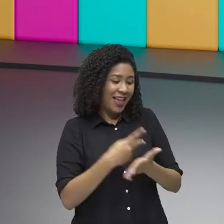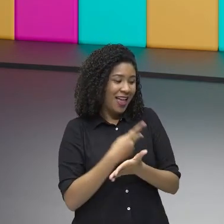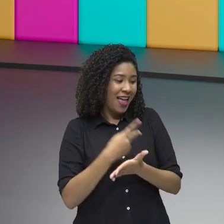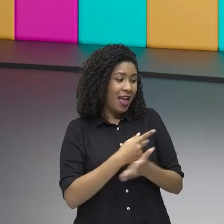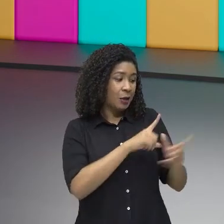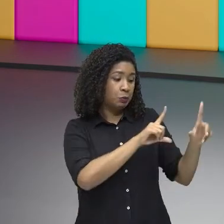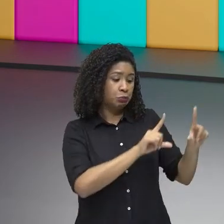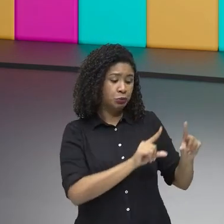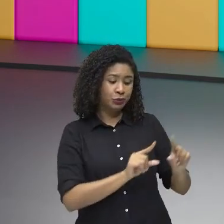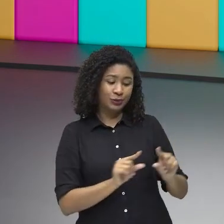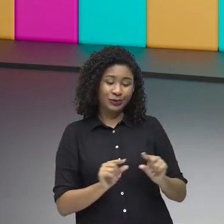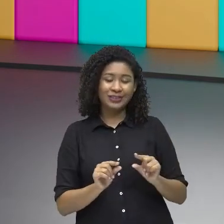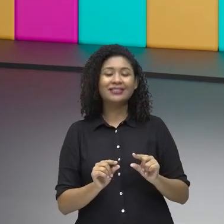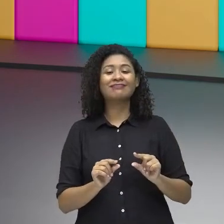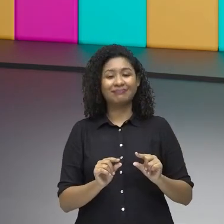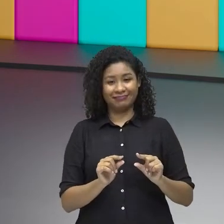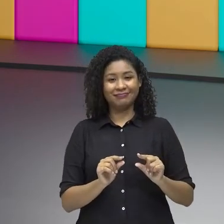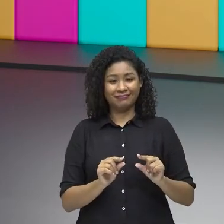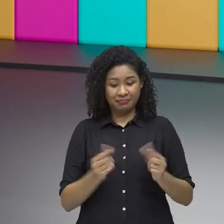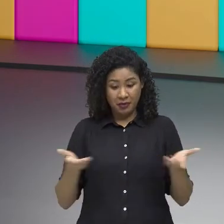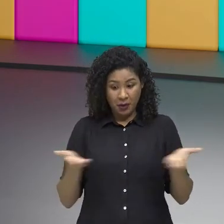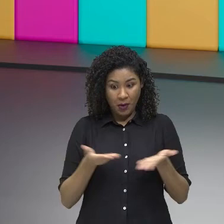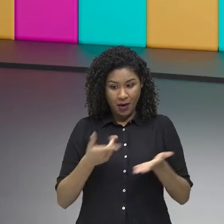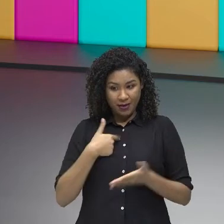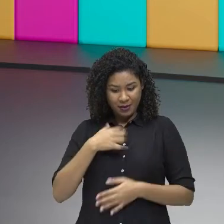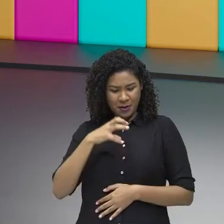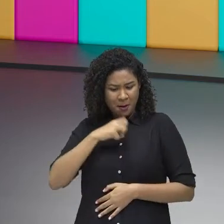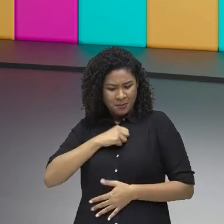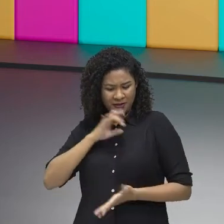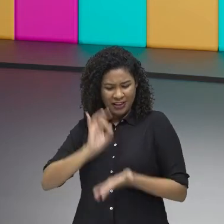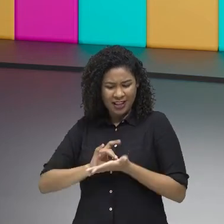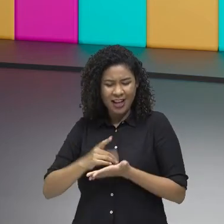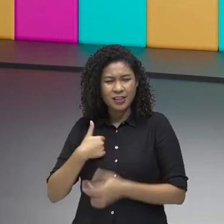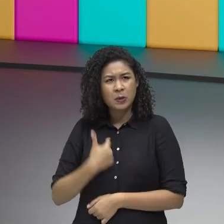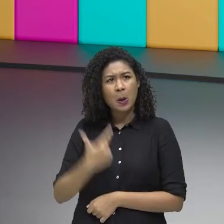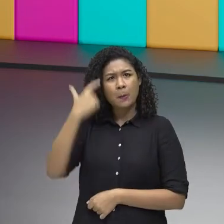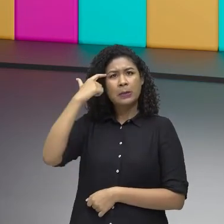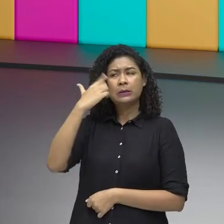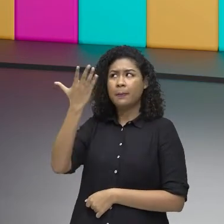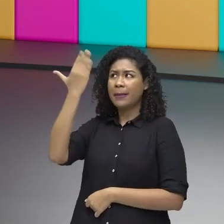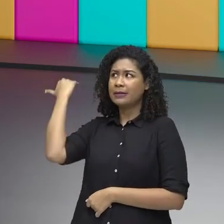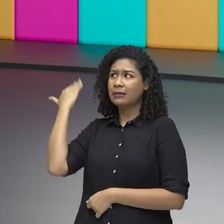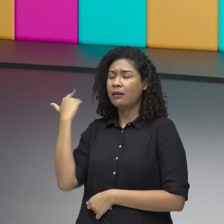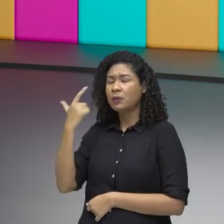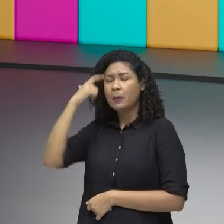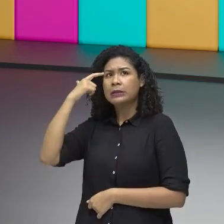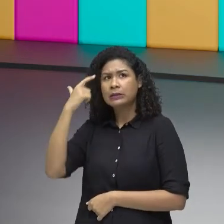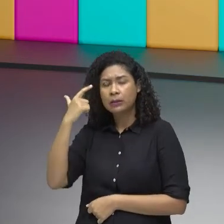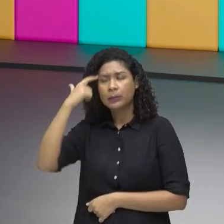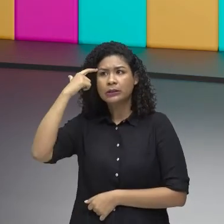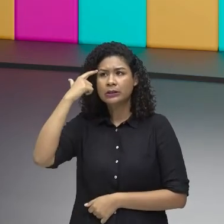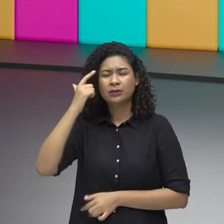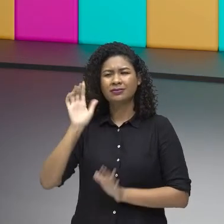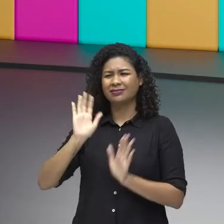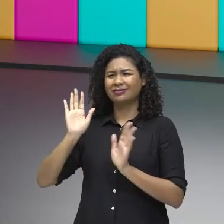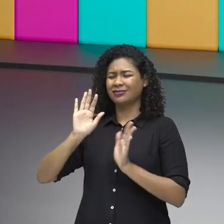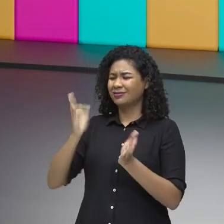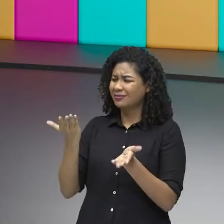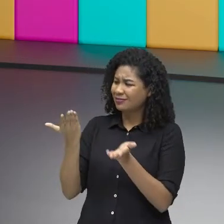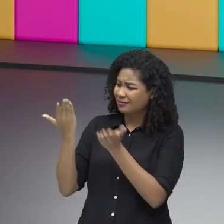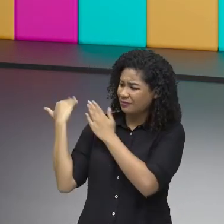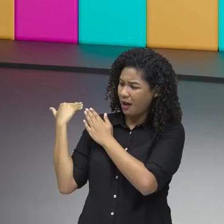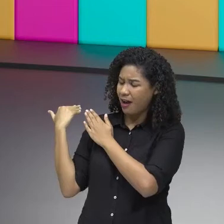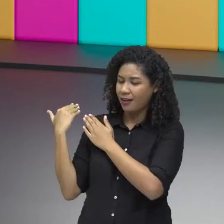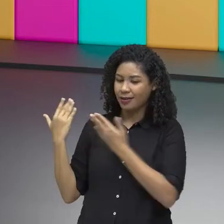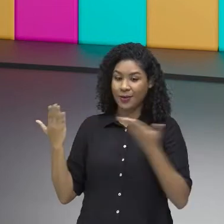amei de verdade, desisti de ficar revivendo o passado e de me preocupar com o futuro. Isso me mantém